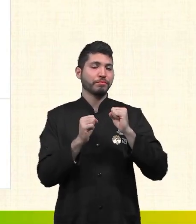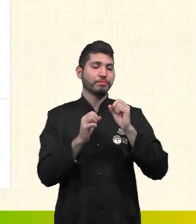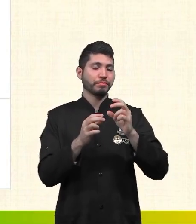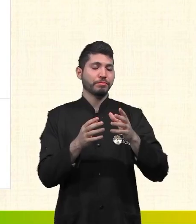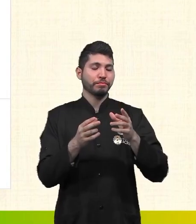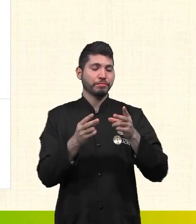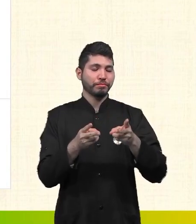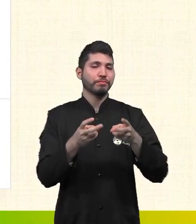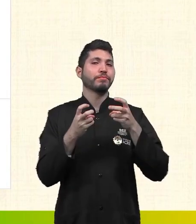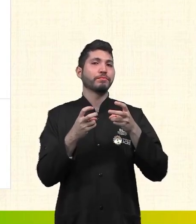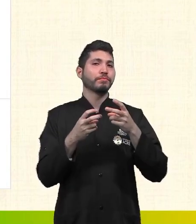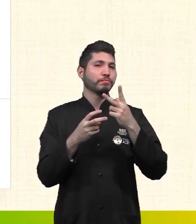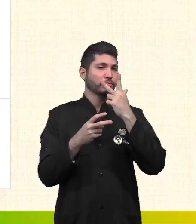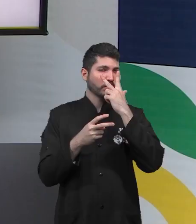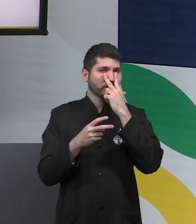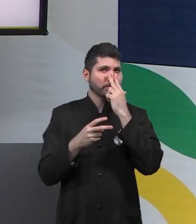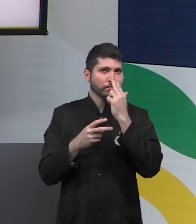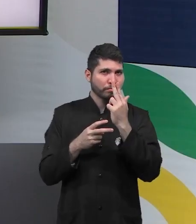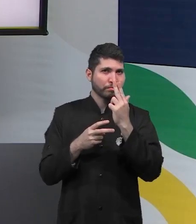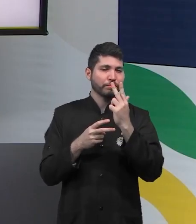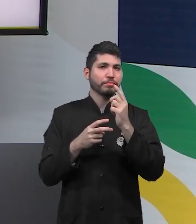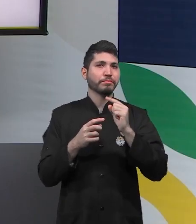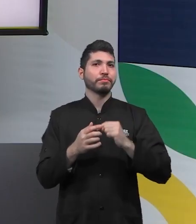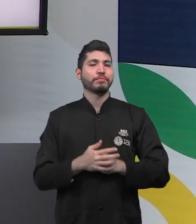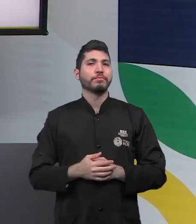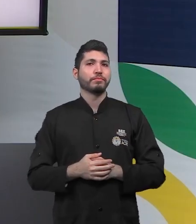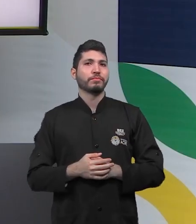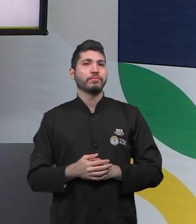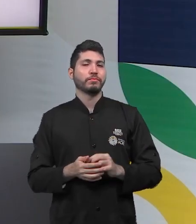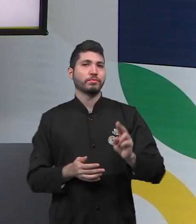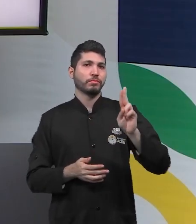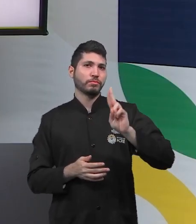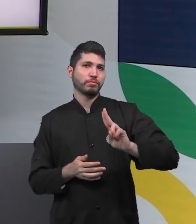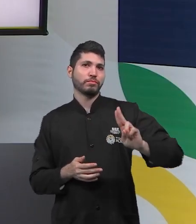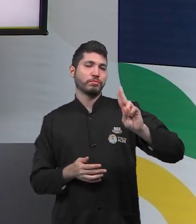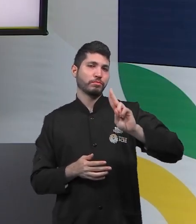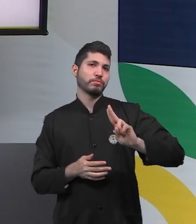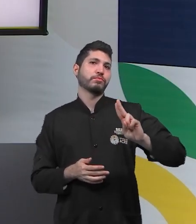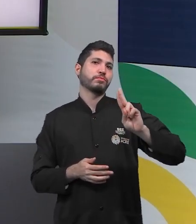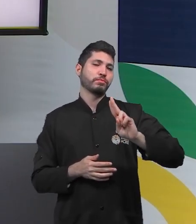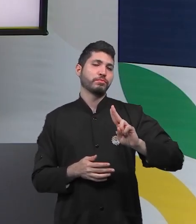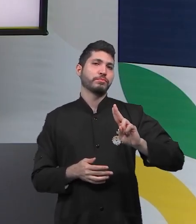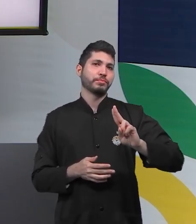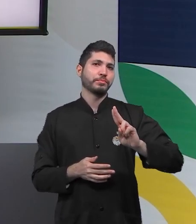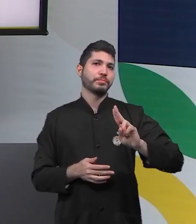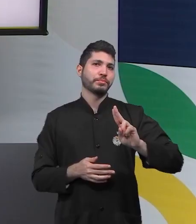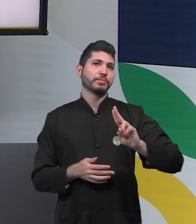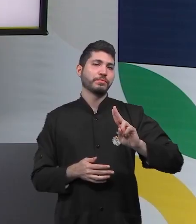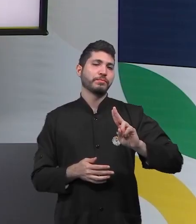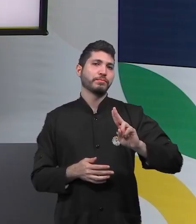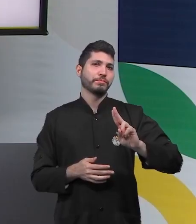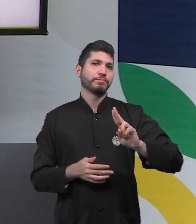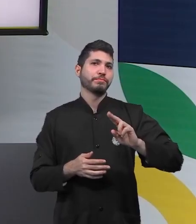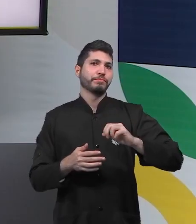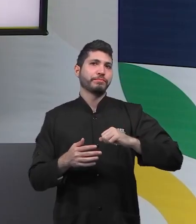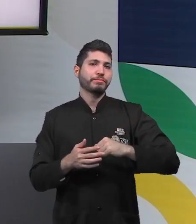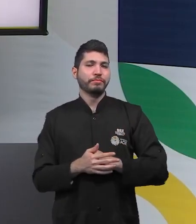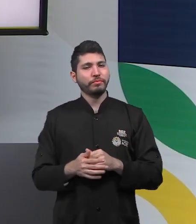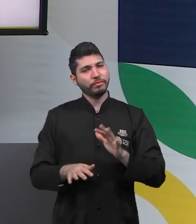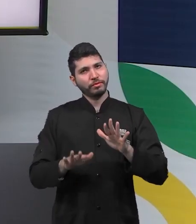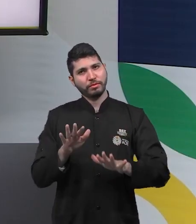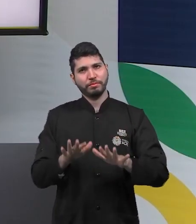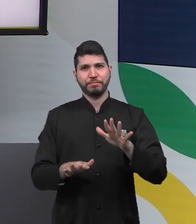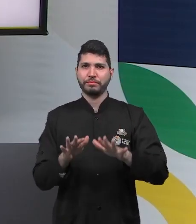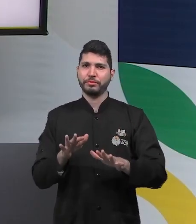eles também são muito parecidos, porém vai ser o uso que vai definir como que vai ser utilizado